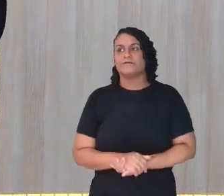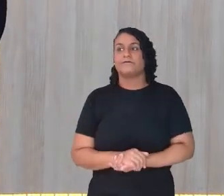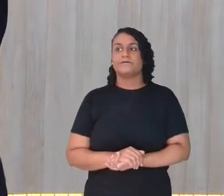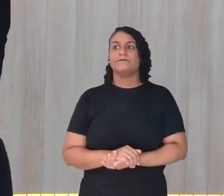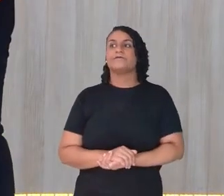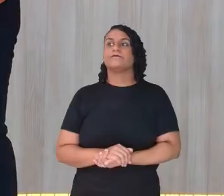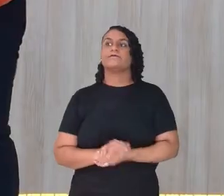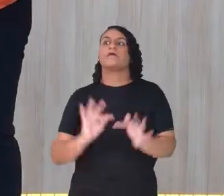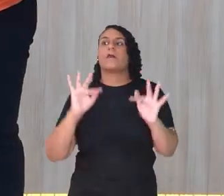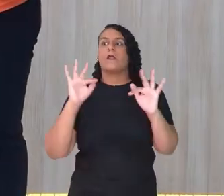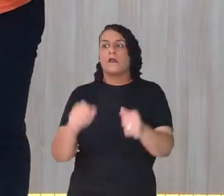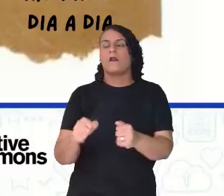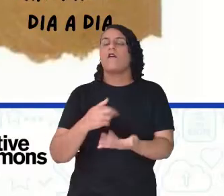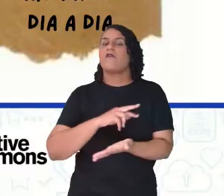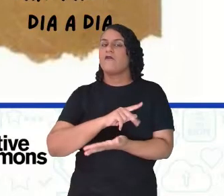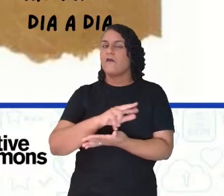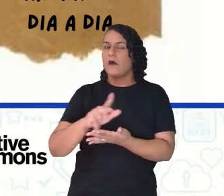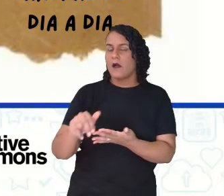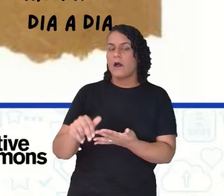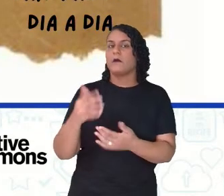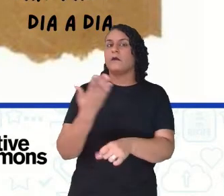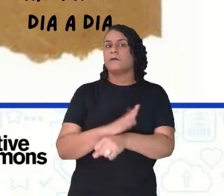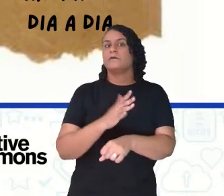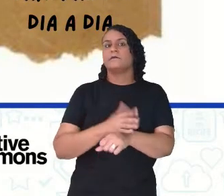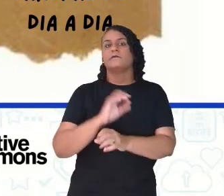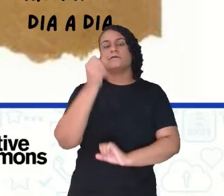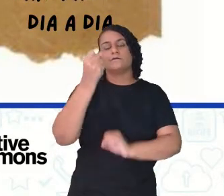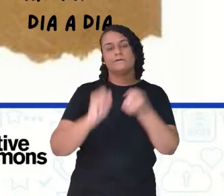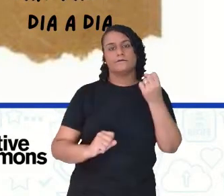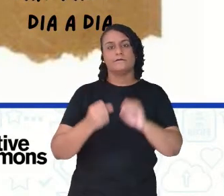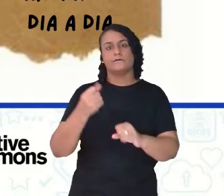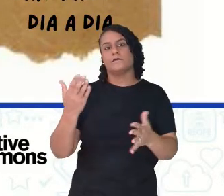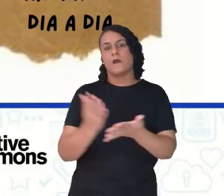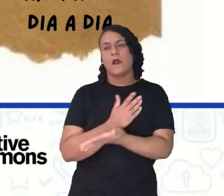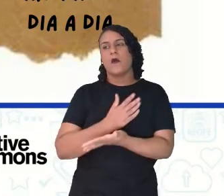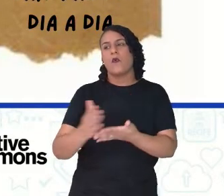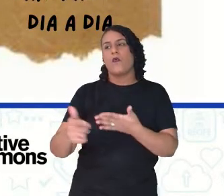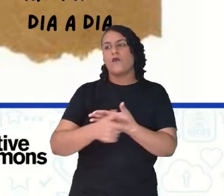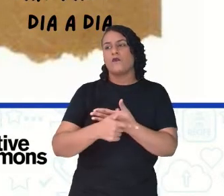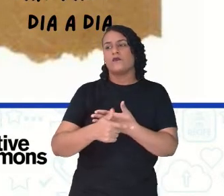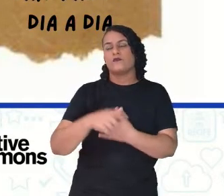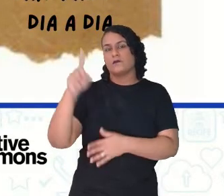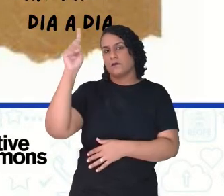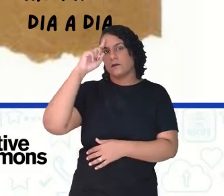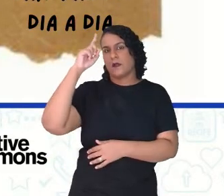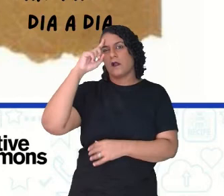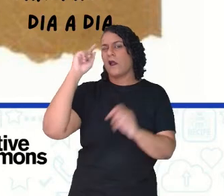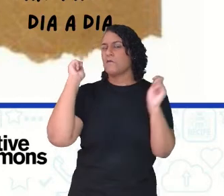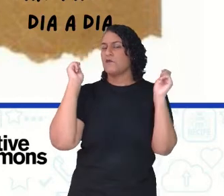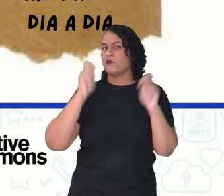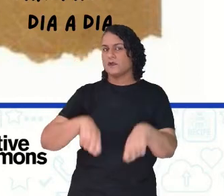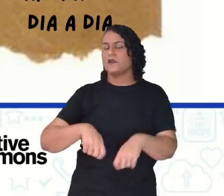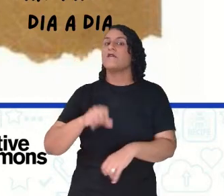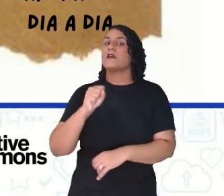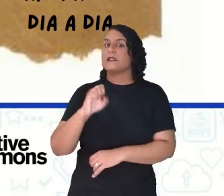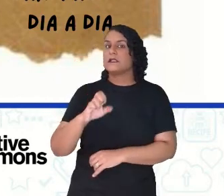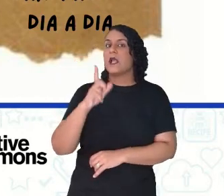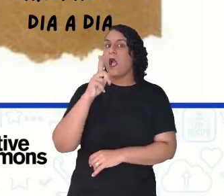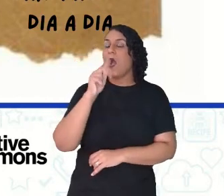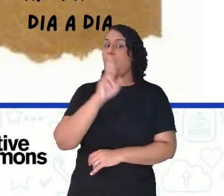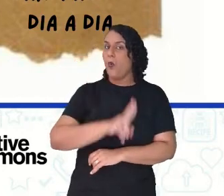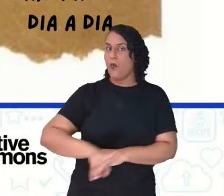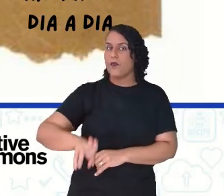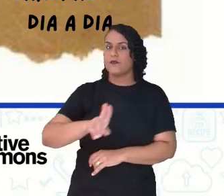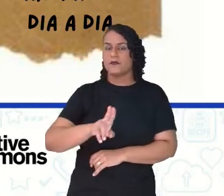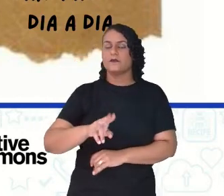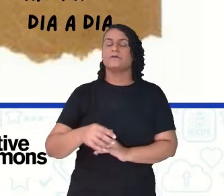fim, diversas atividades industriais e algumas tarefas do dia a dia só são possíveis graças à água. Então, eu